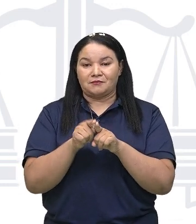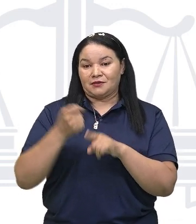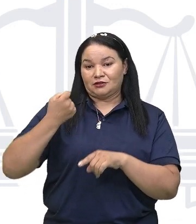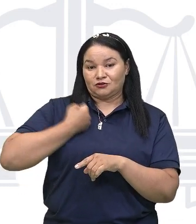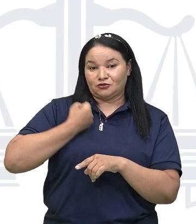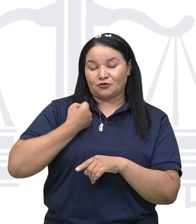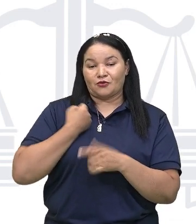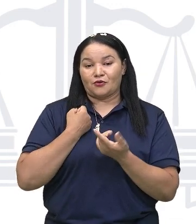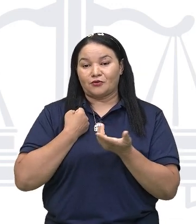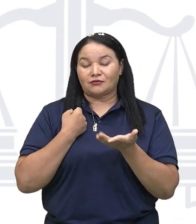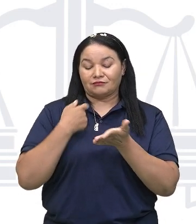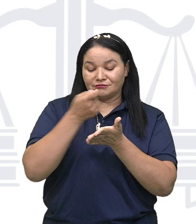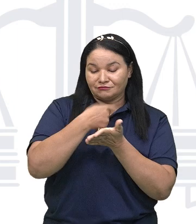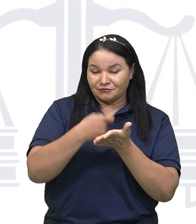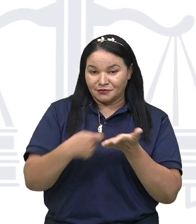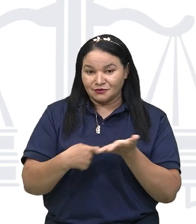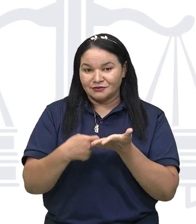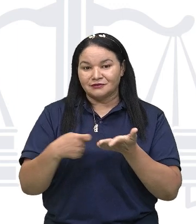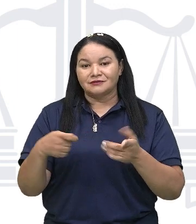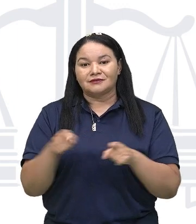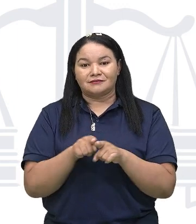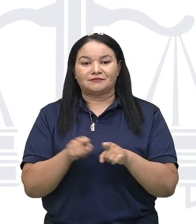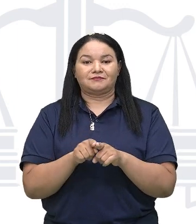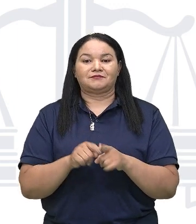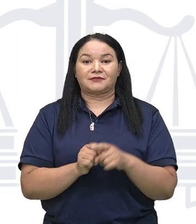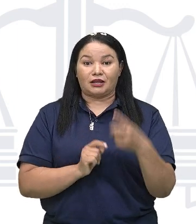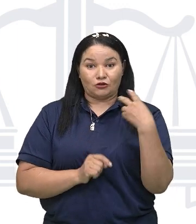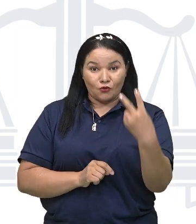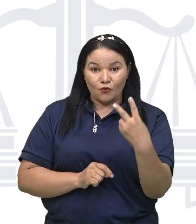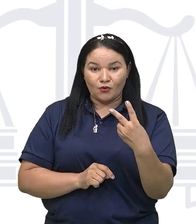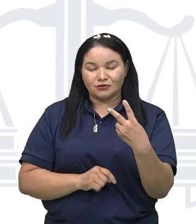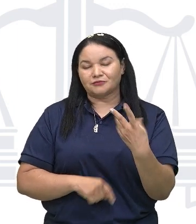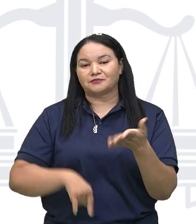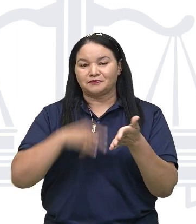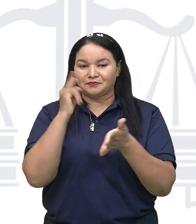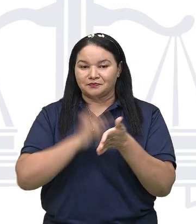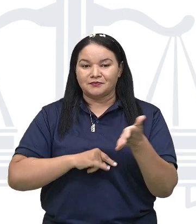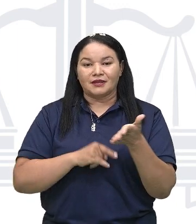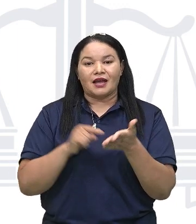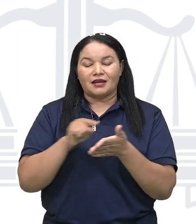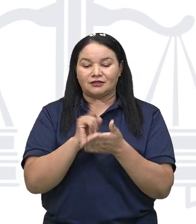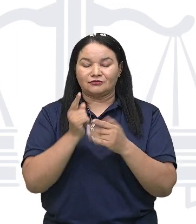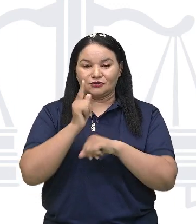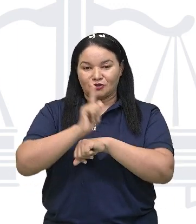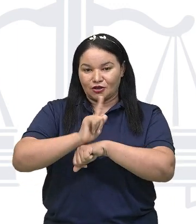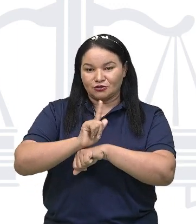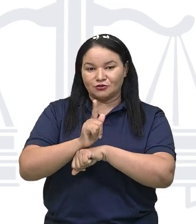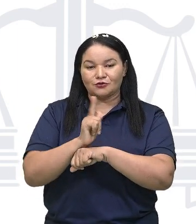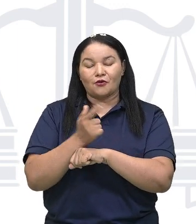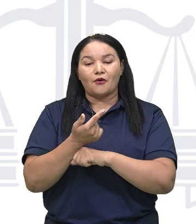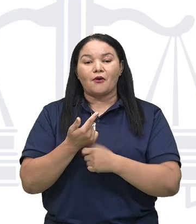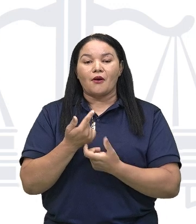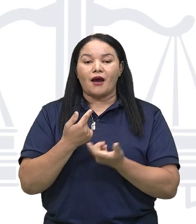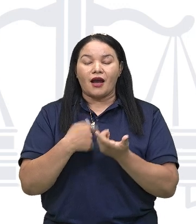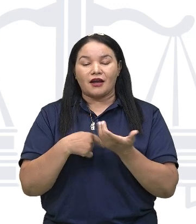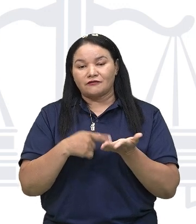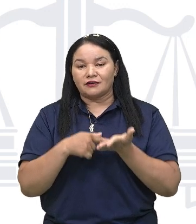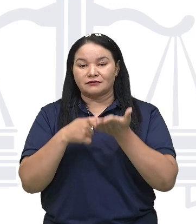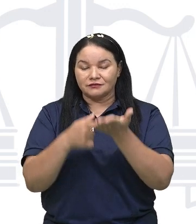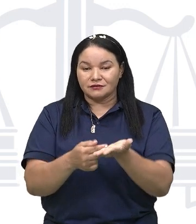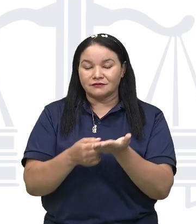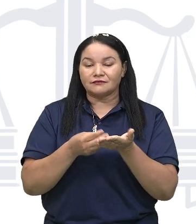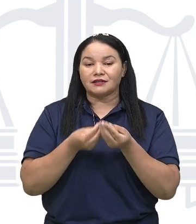né, ficha de frequência e outra de notas, que o gestor, ele vai receber e vai estar aí passando para